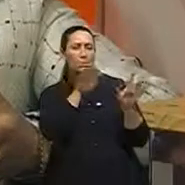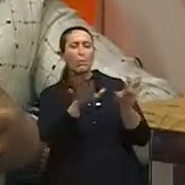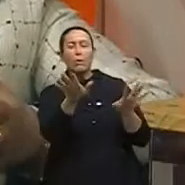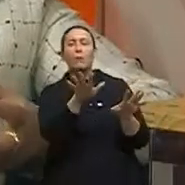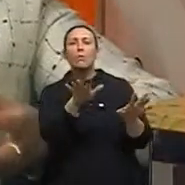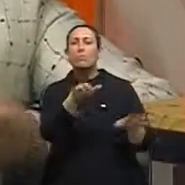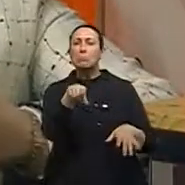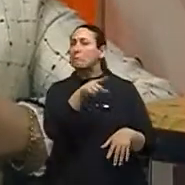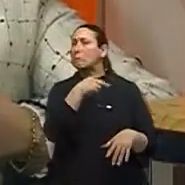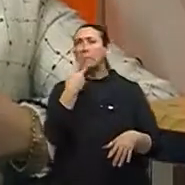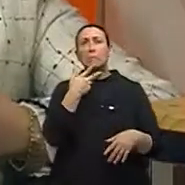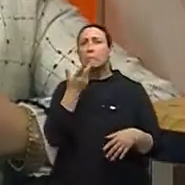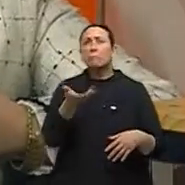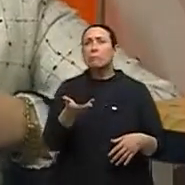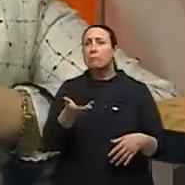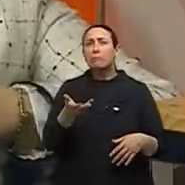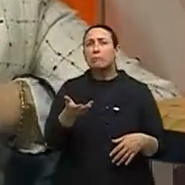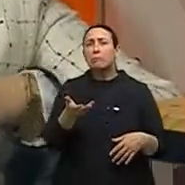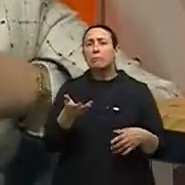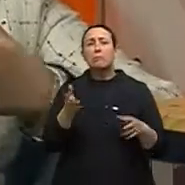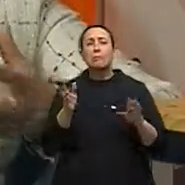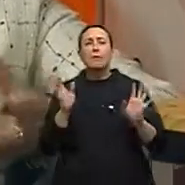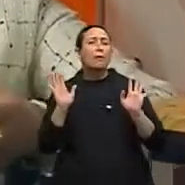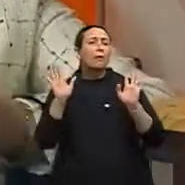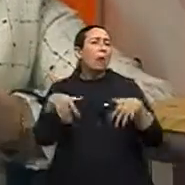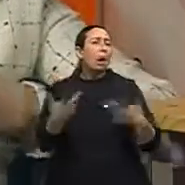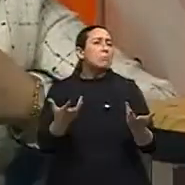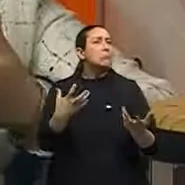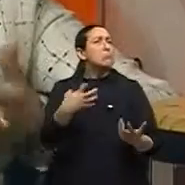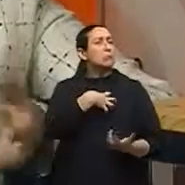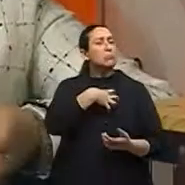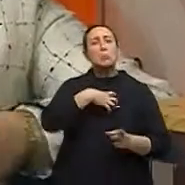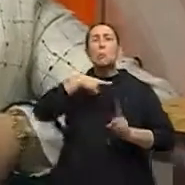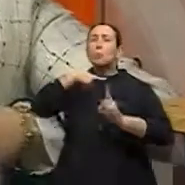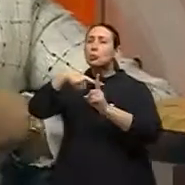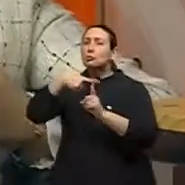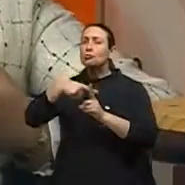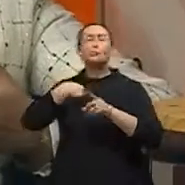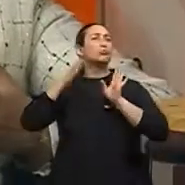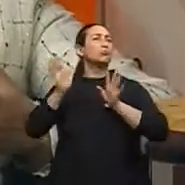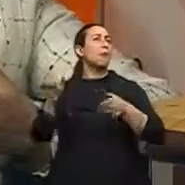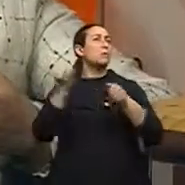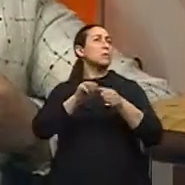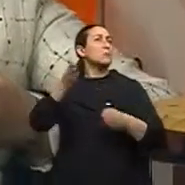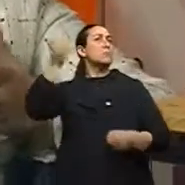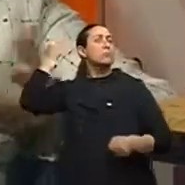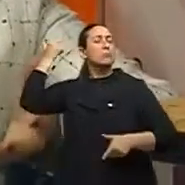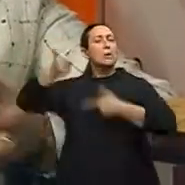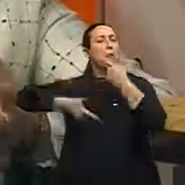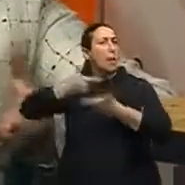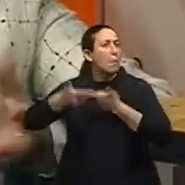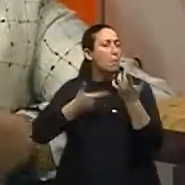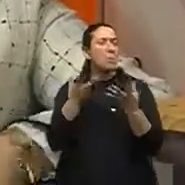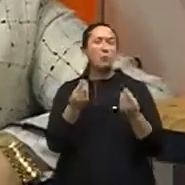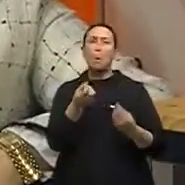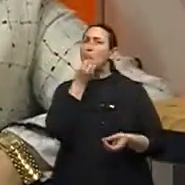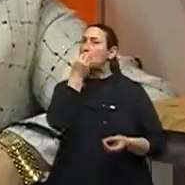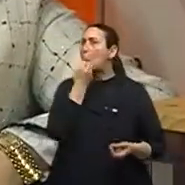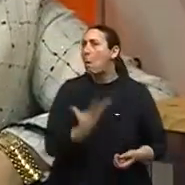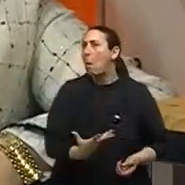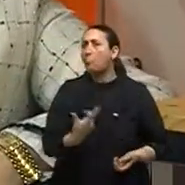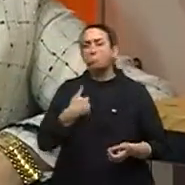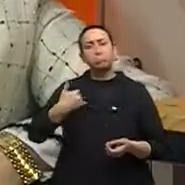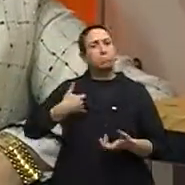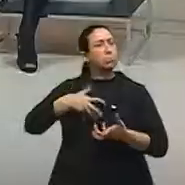é muito bom ele ele fala de sentimentos positivos de realizações de que é muito bom é um processo maravilhoso